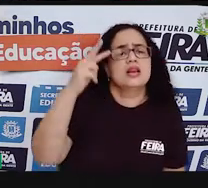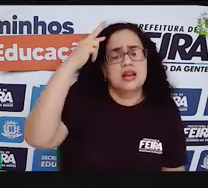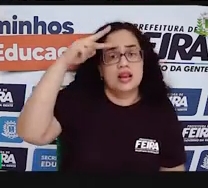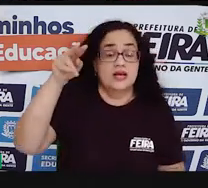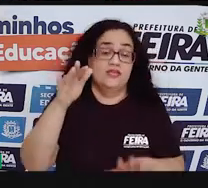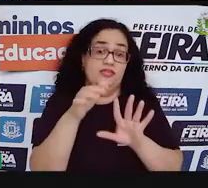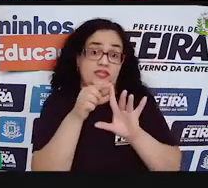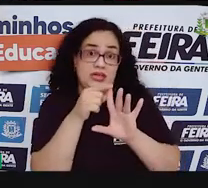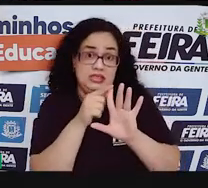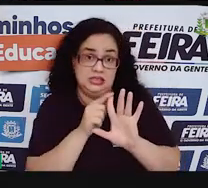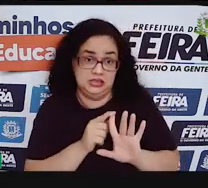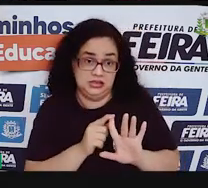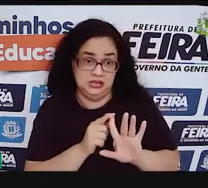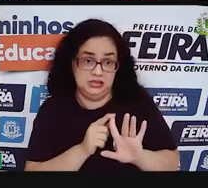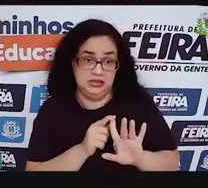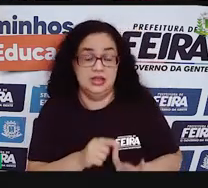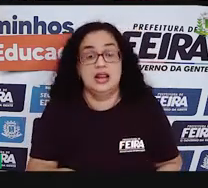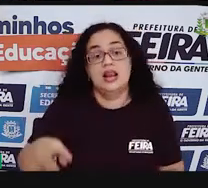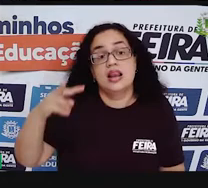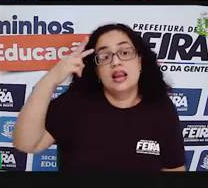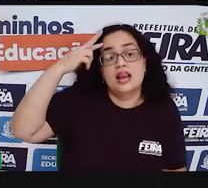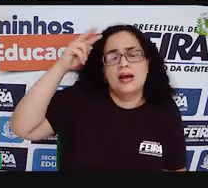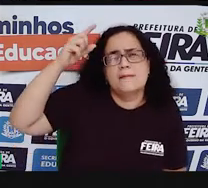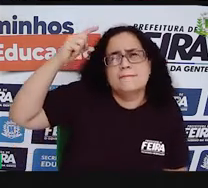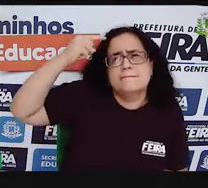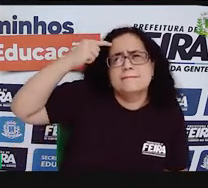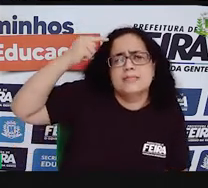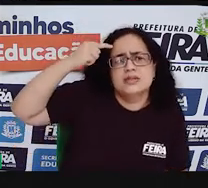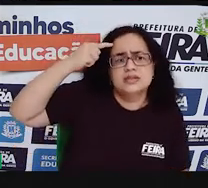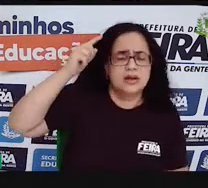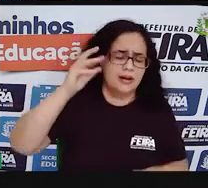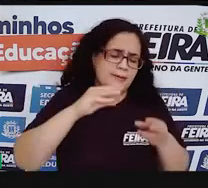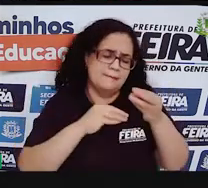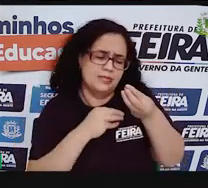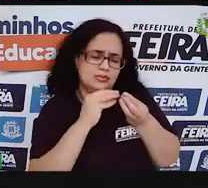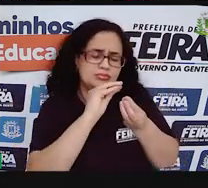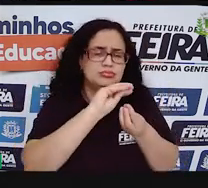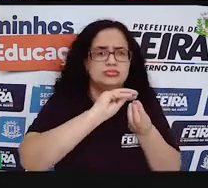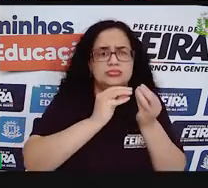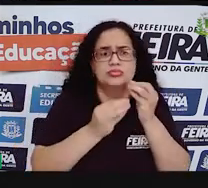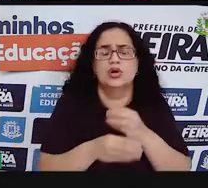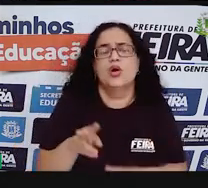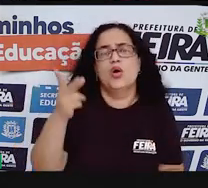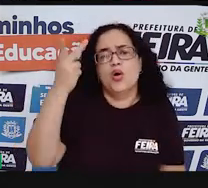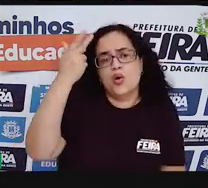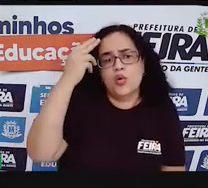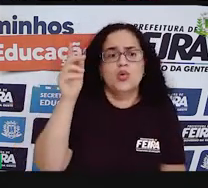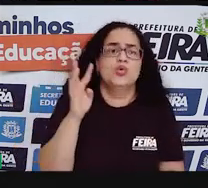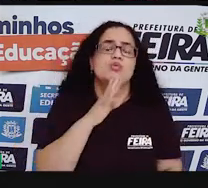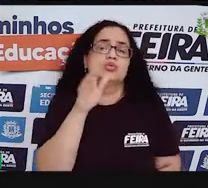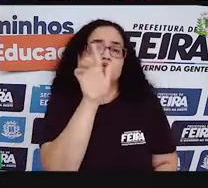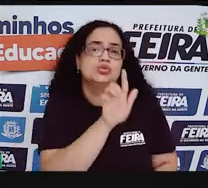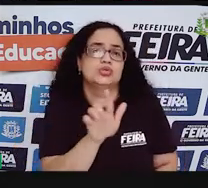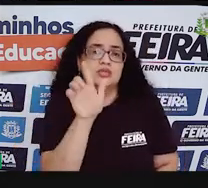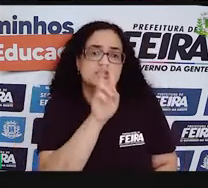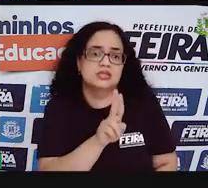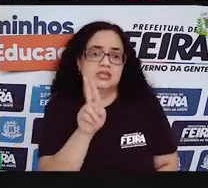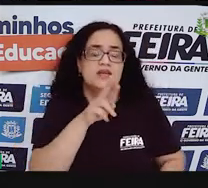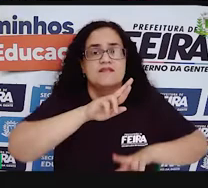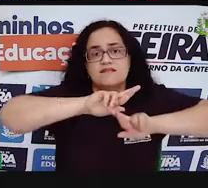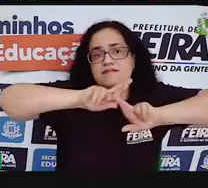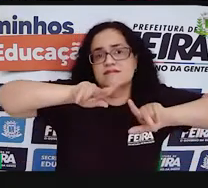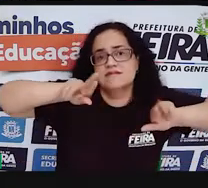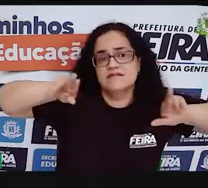em flexibilidade, a gente imagina aí um material que é muito comum, não é? Que é muito utilizado em